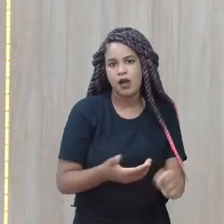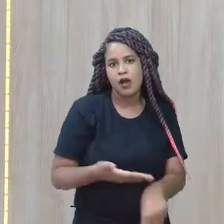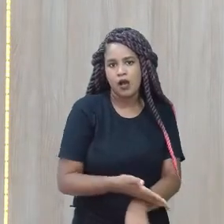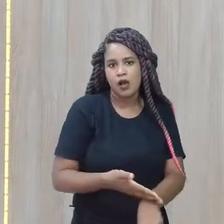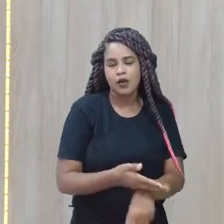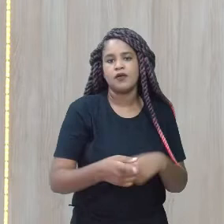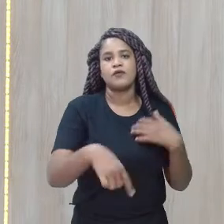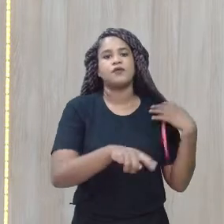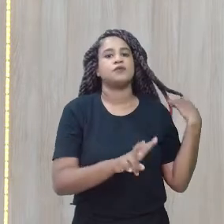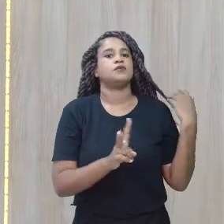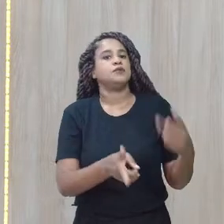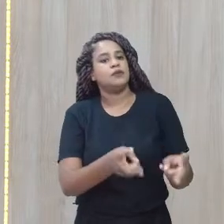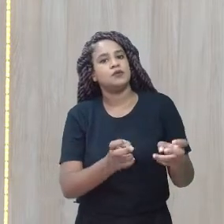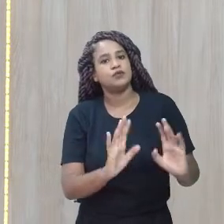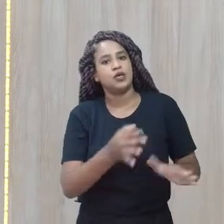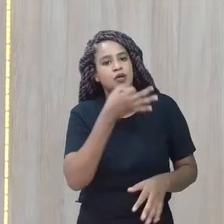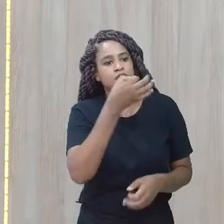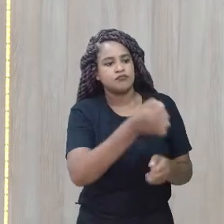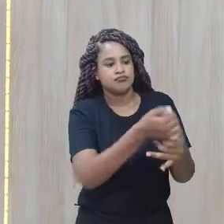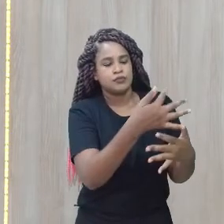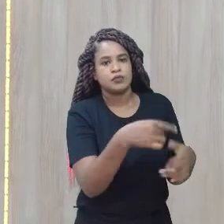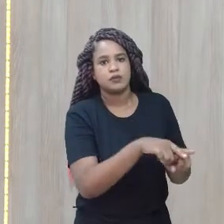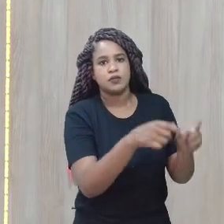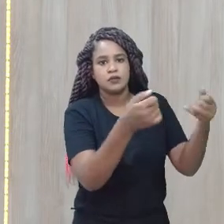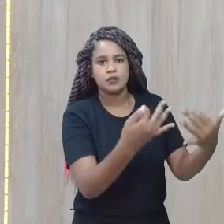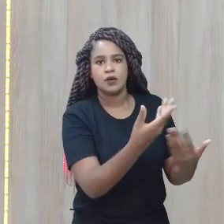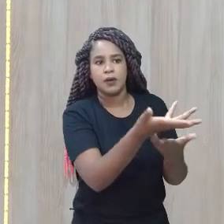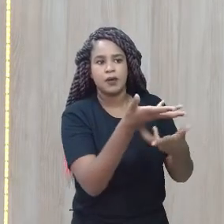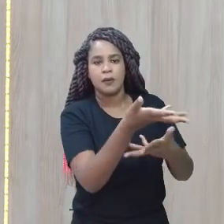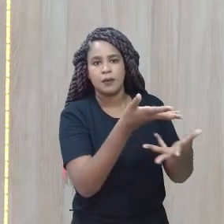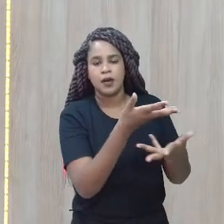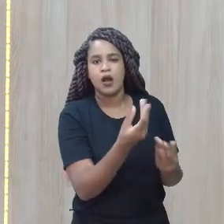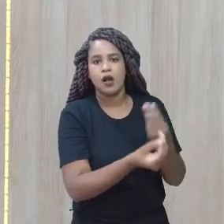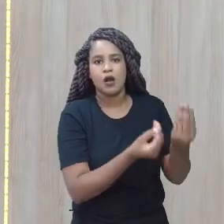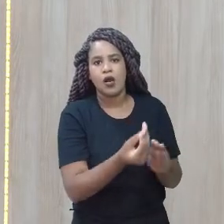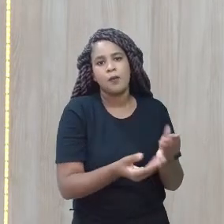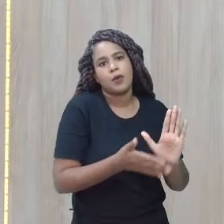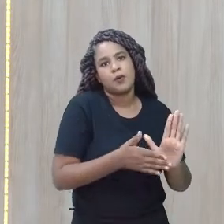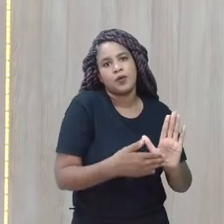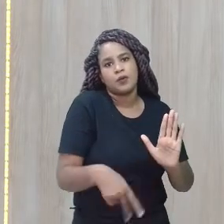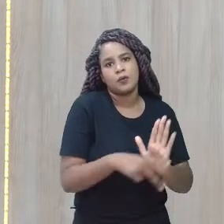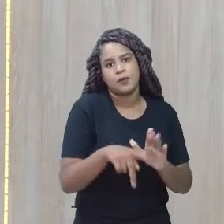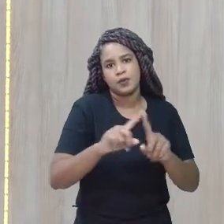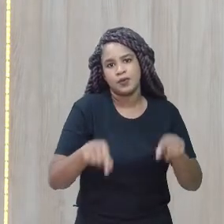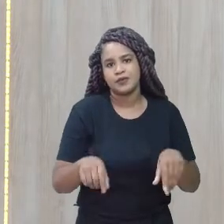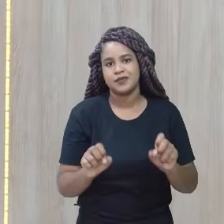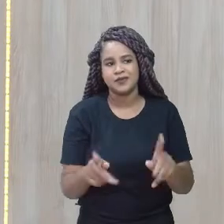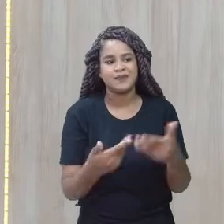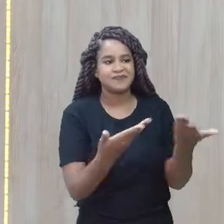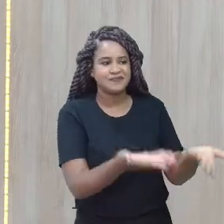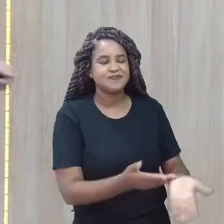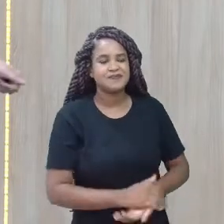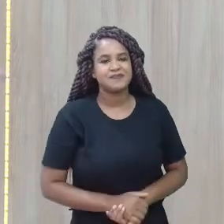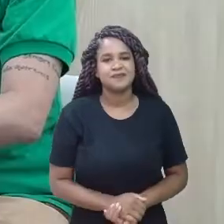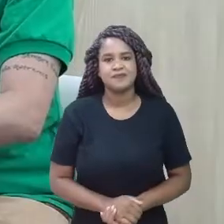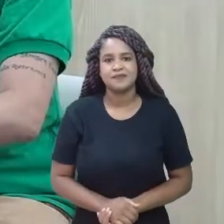já vai dar uma olhadinha ali no chat e falar um pouquinho sobre essa interatividade que a gente propõe aqui no projeto, tá bom? Vai lá,